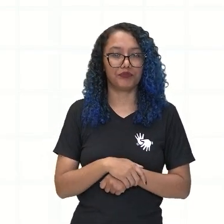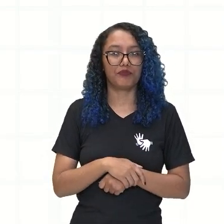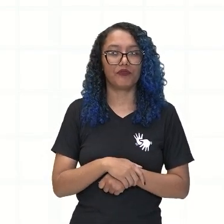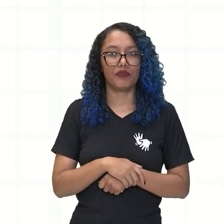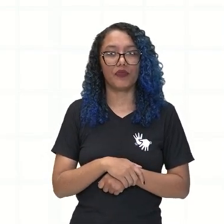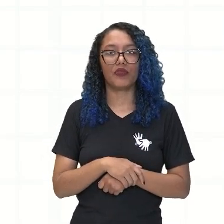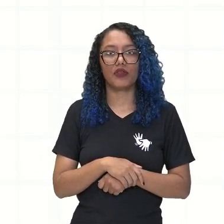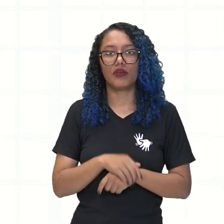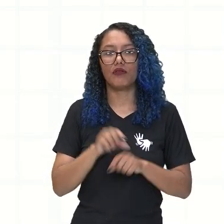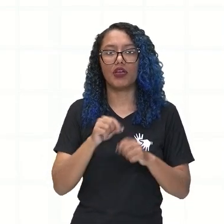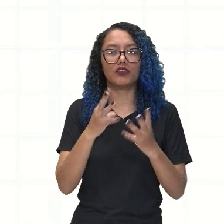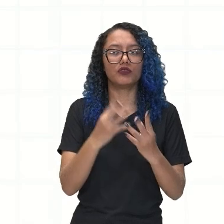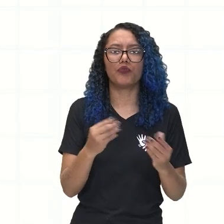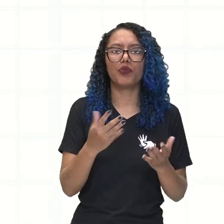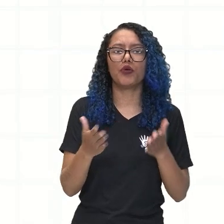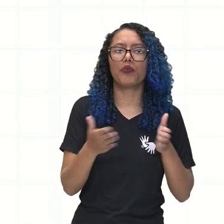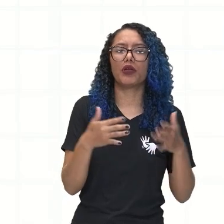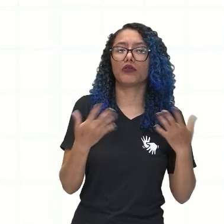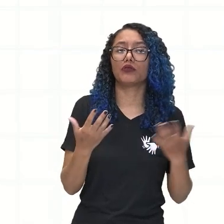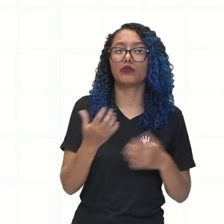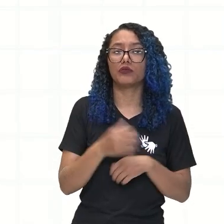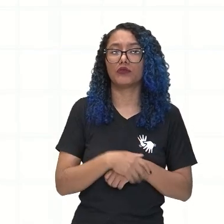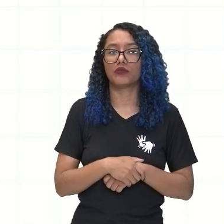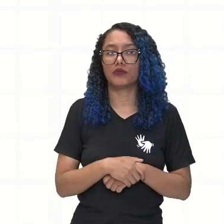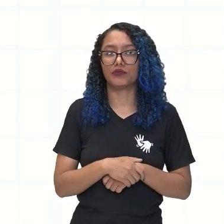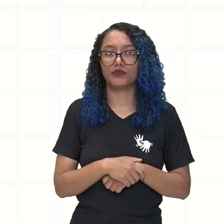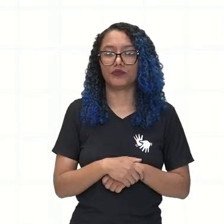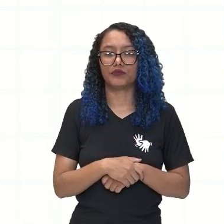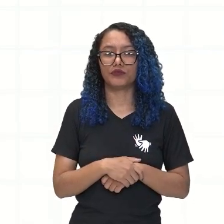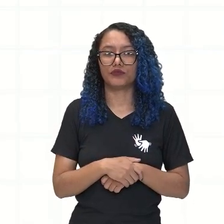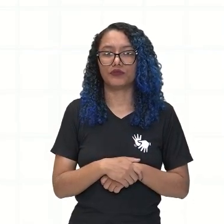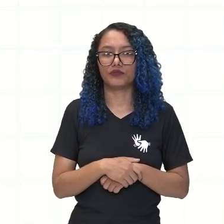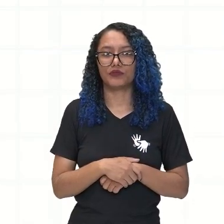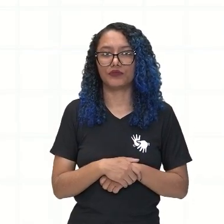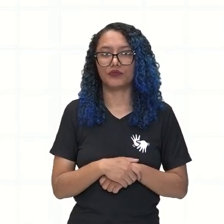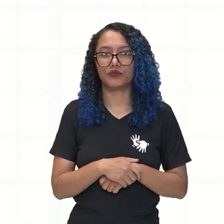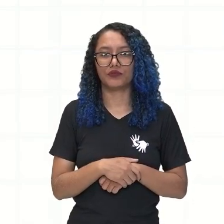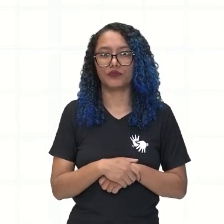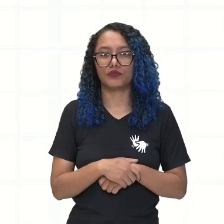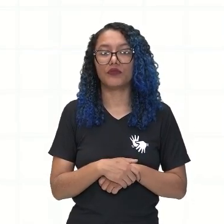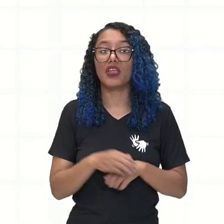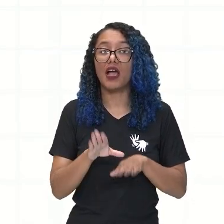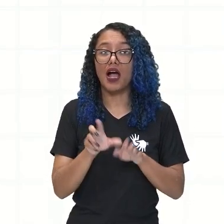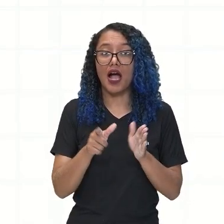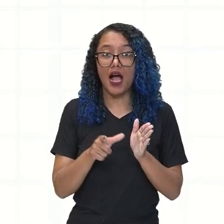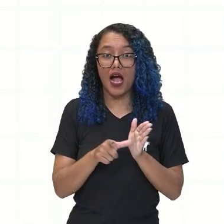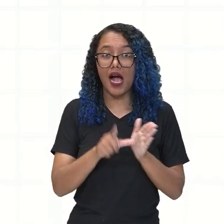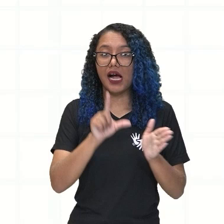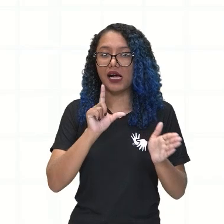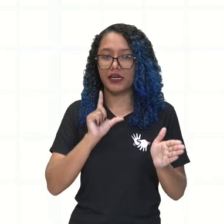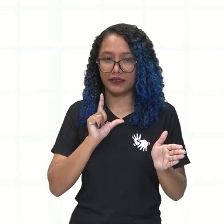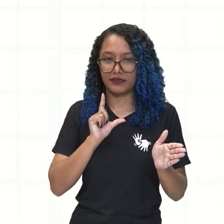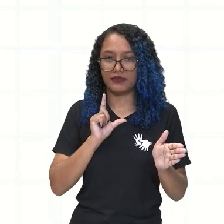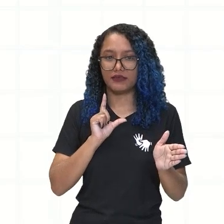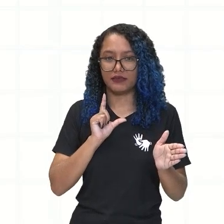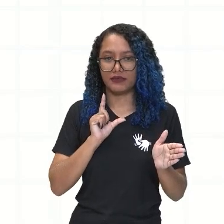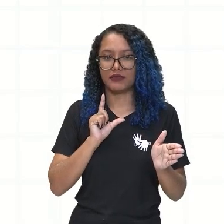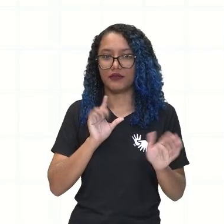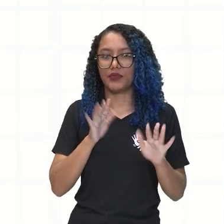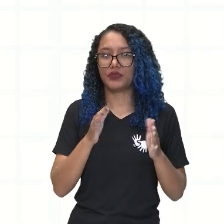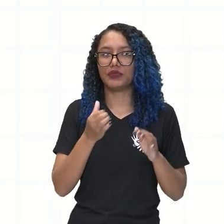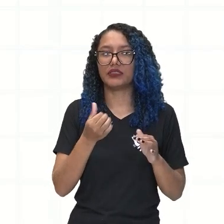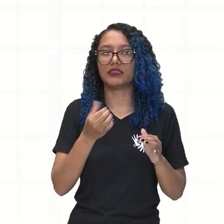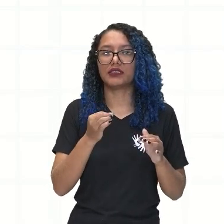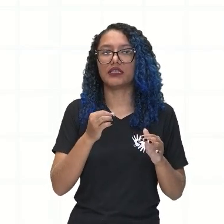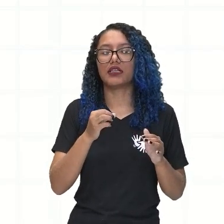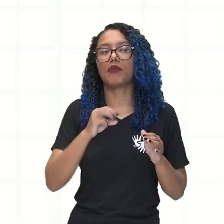segundo o texto aqui, dá a entender que foram extintos antes, né? Ocorrido há 66 milhões de